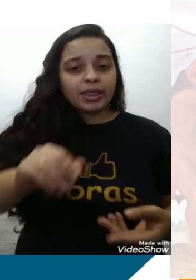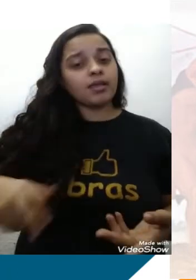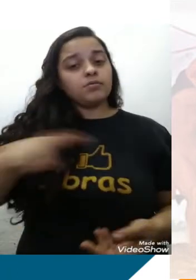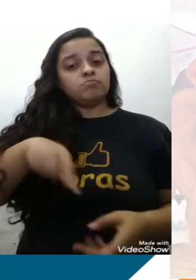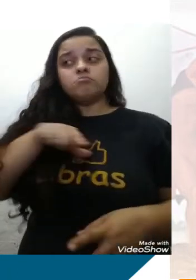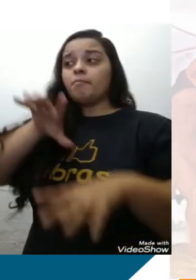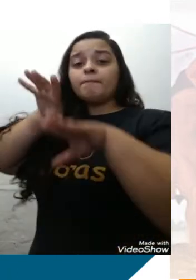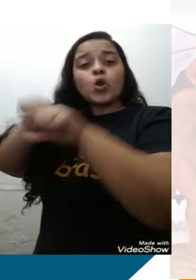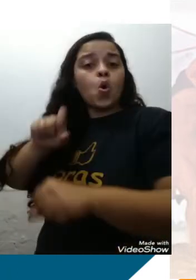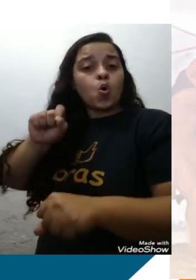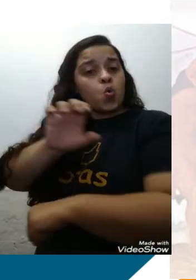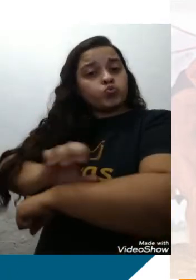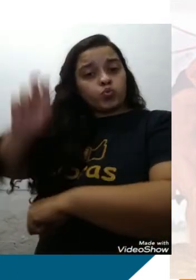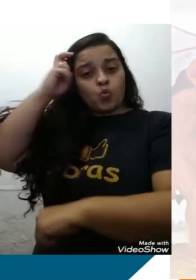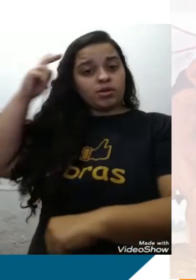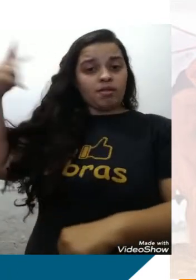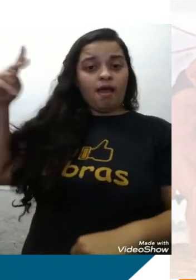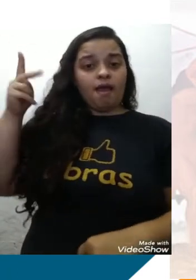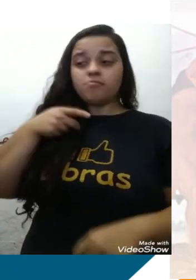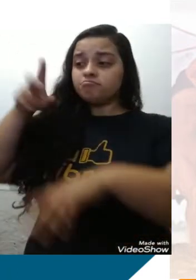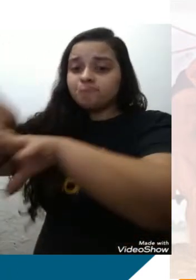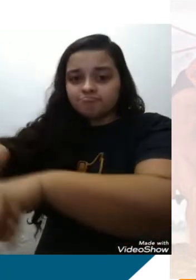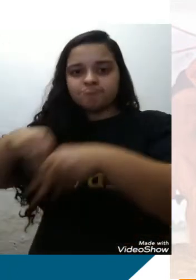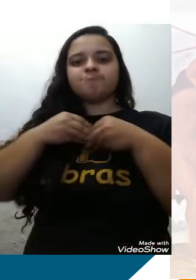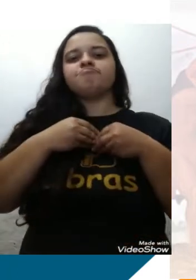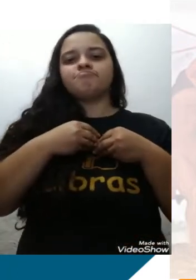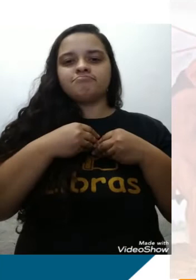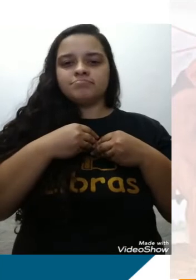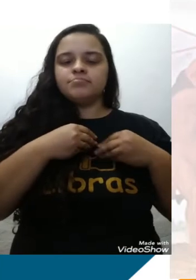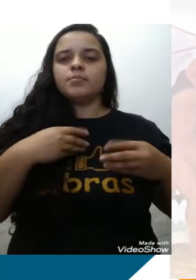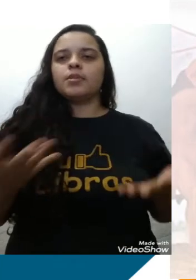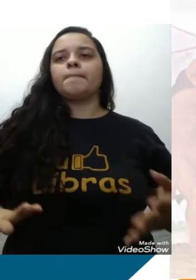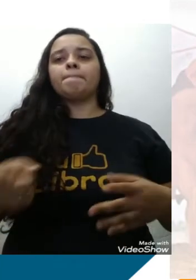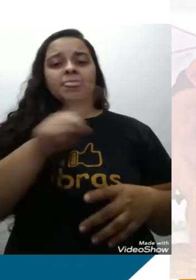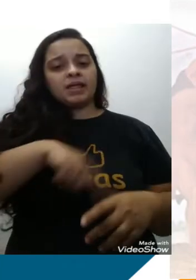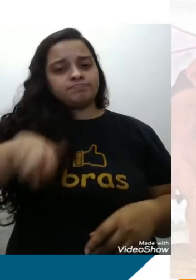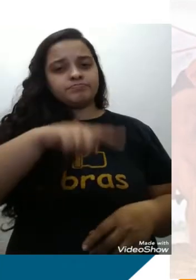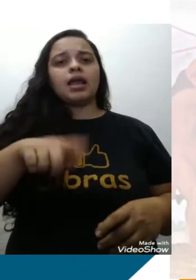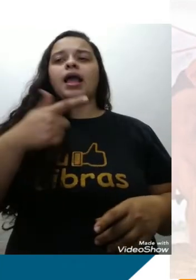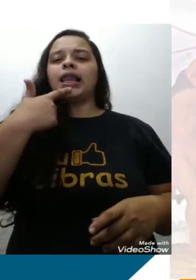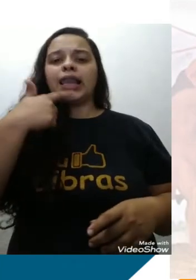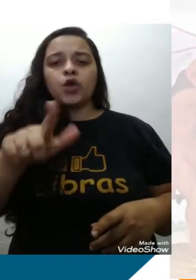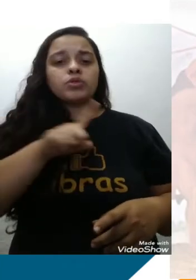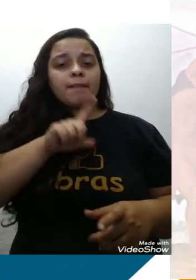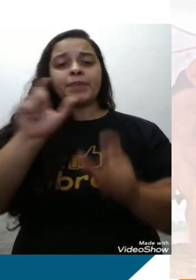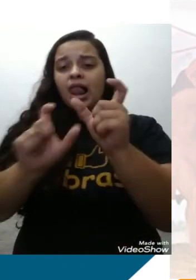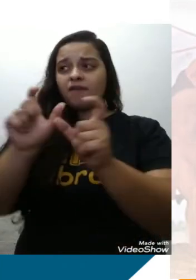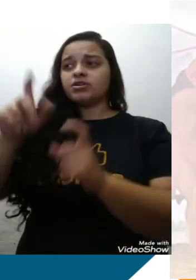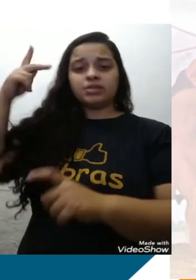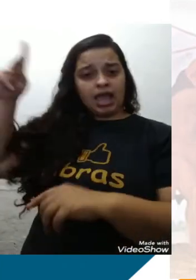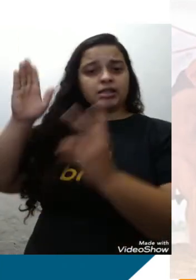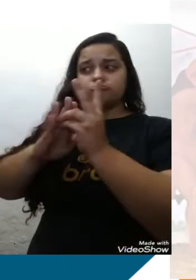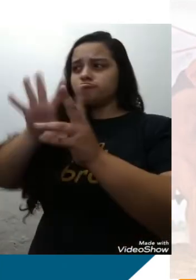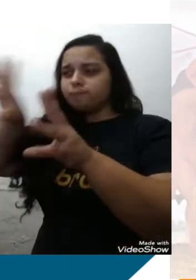infinidade de histórias que fazem parte do folclore brasileiro, línguas, palavras que foram incorporadas. Então tudo isso foi incorporado